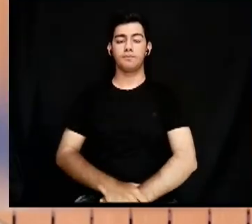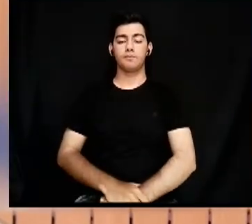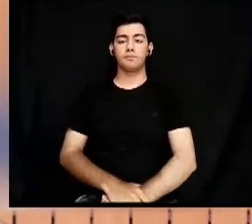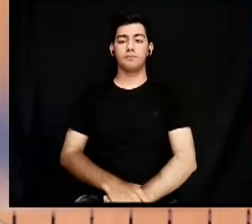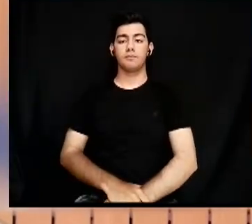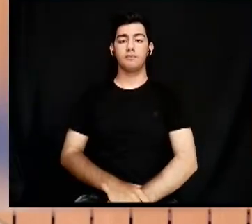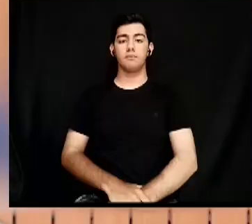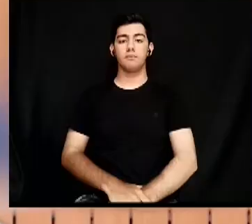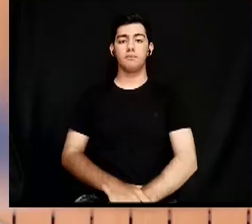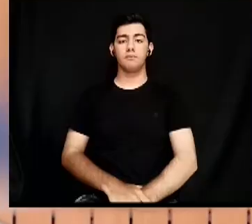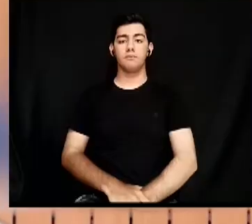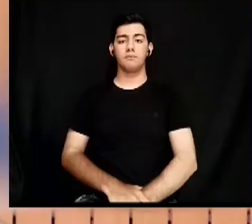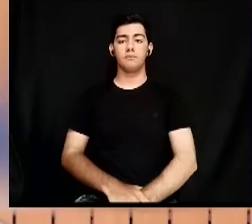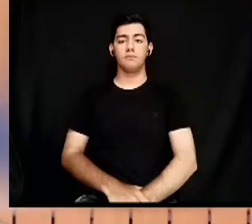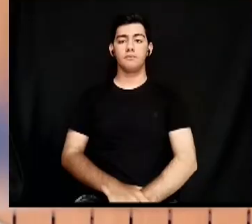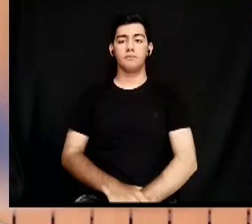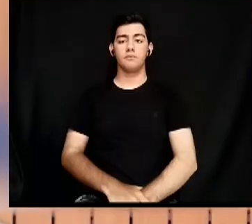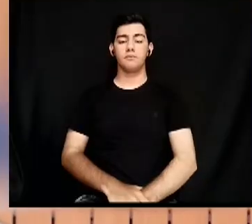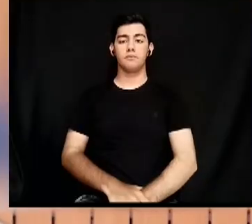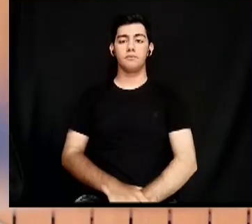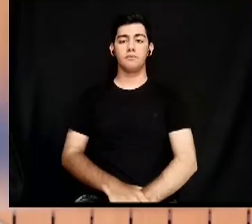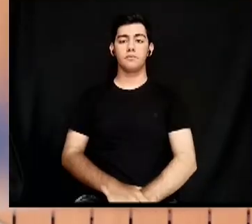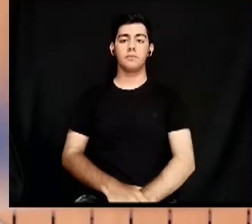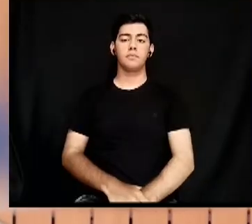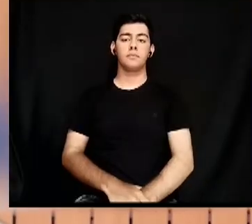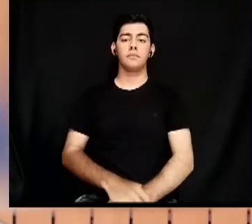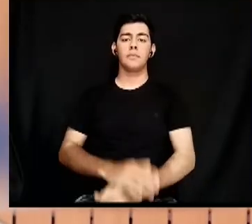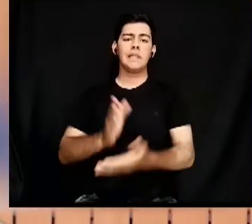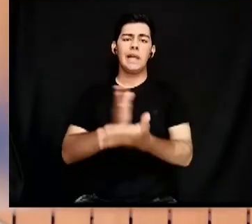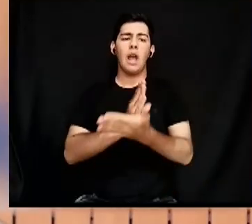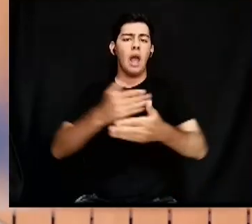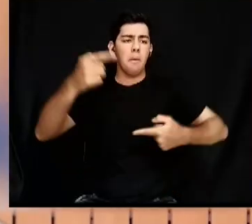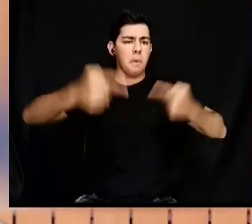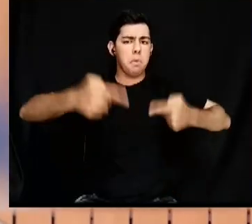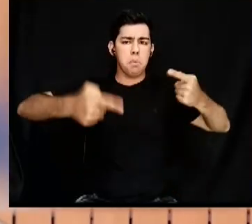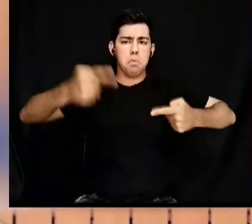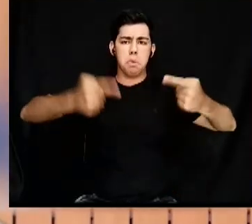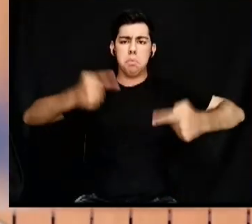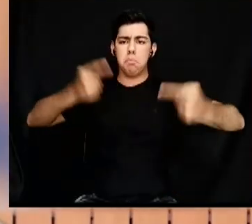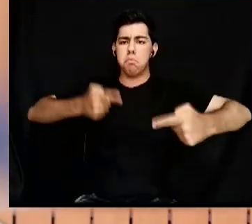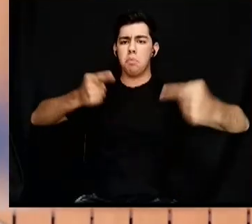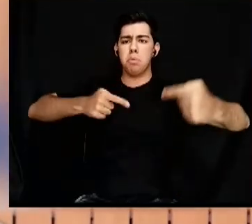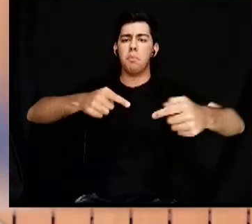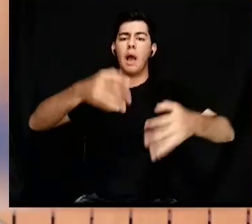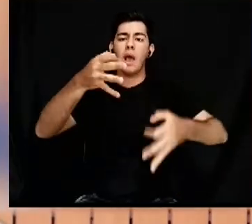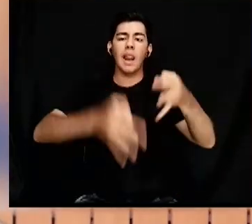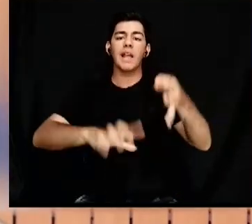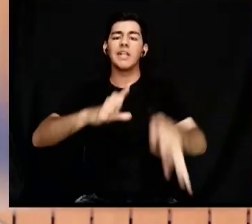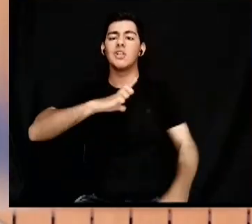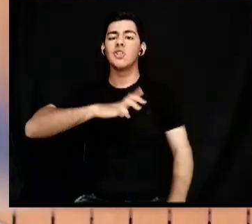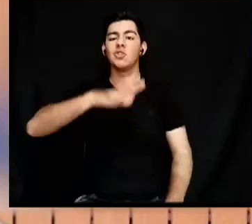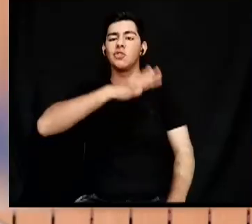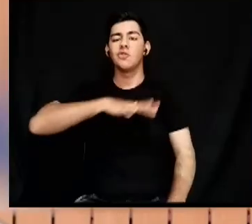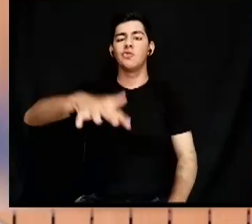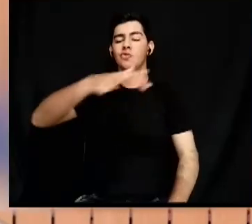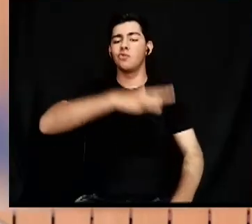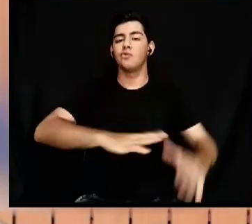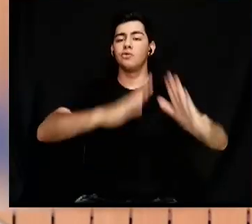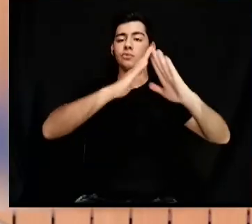de vista uma série de disputas judiciais que aconteciam em torno da política de habitação. Na